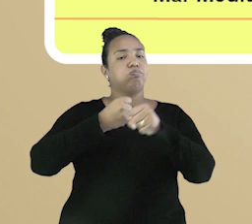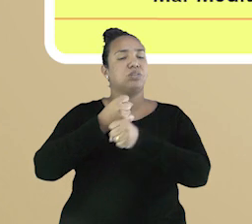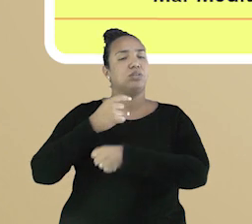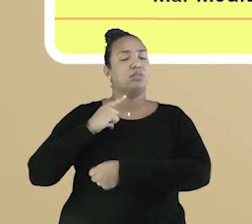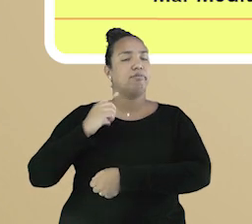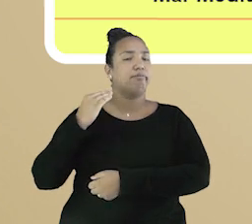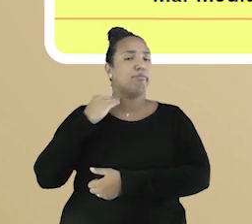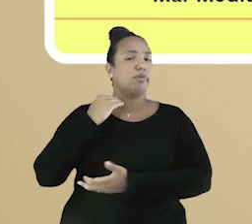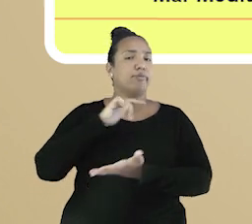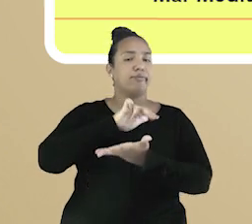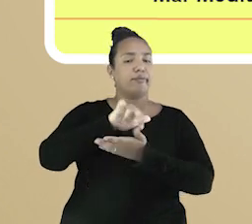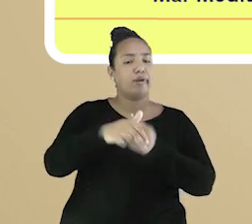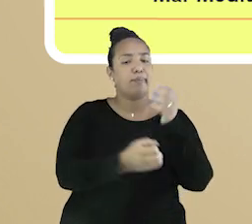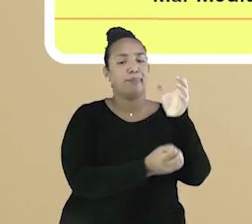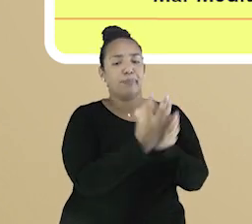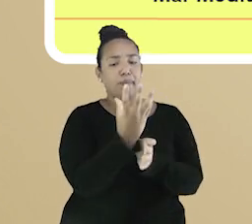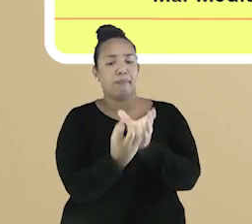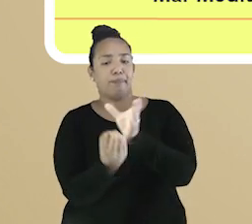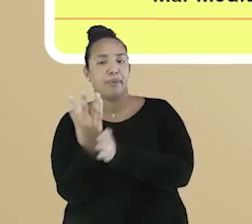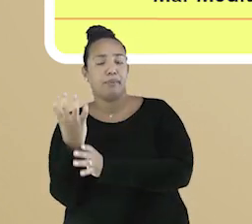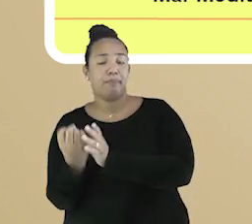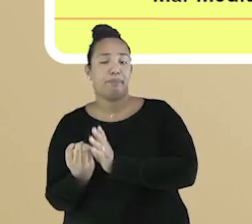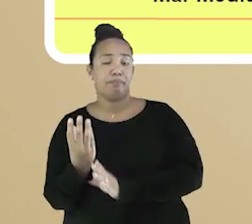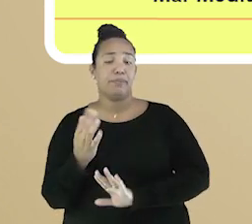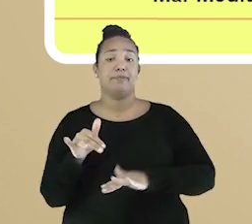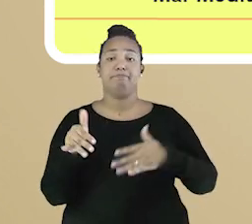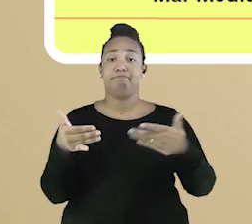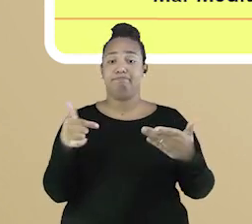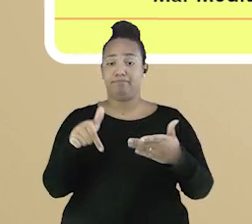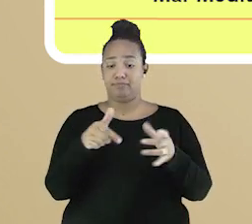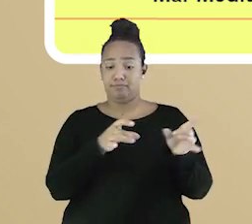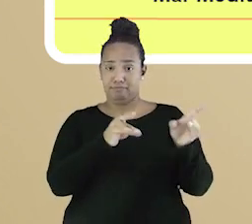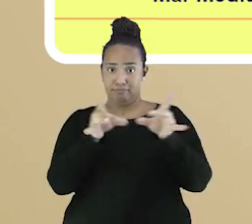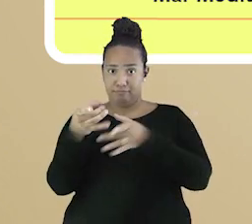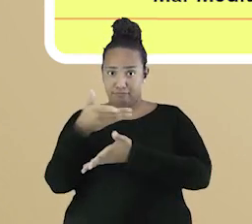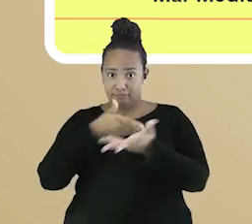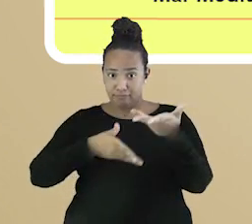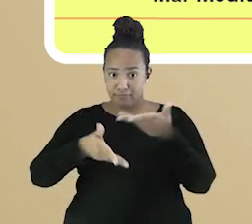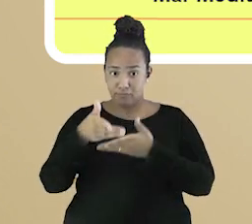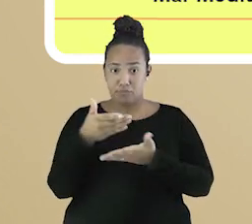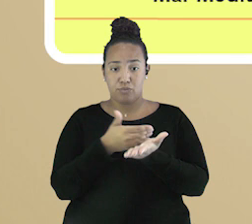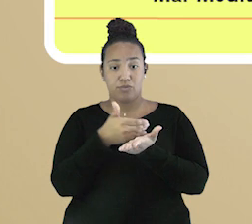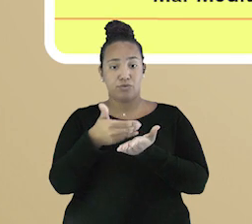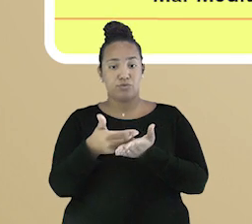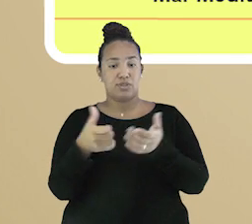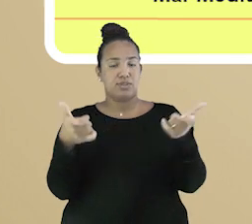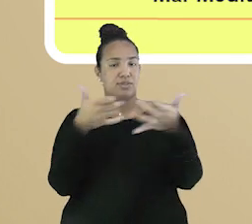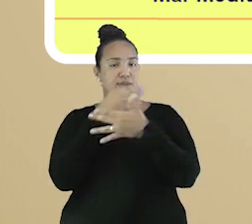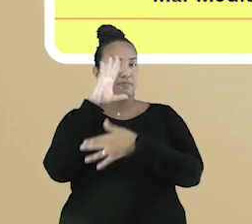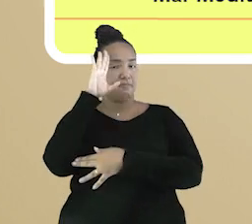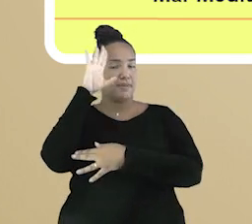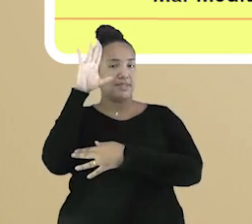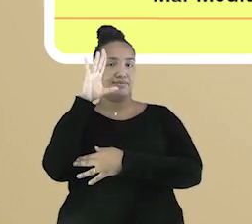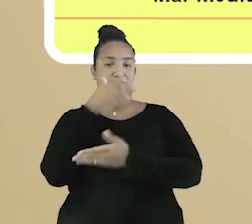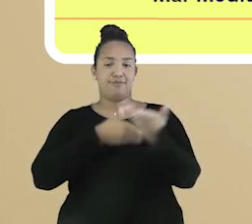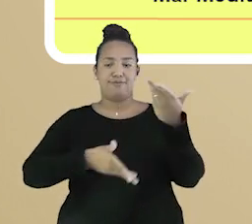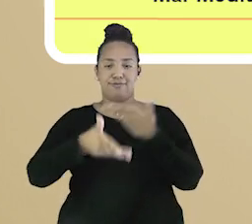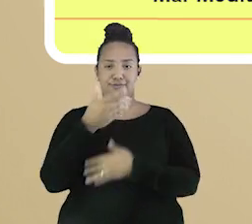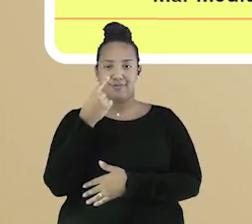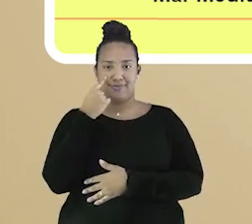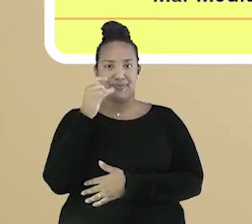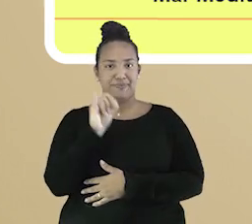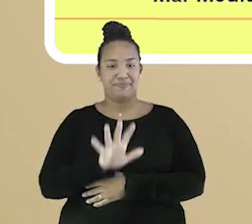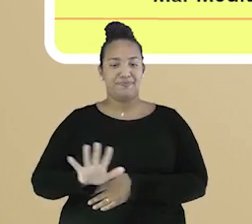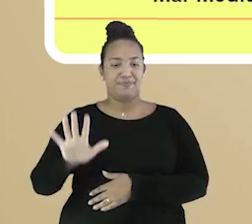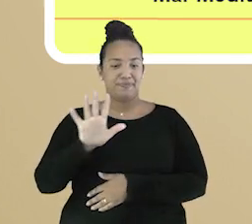esse período de expansão comercial e urbana, surgem as grandes cidades comerciais, como Gênova, Veneza e